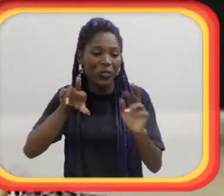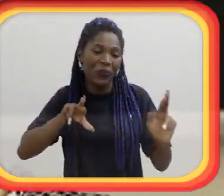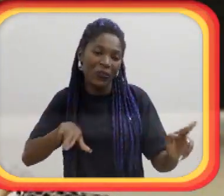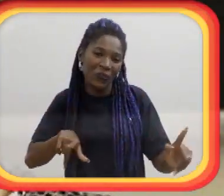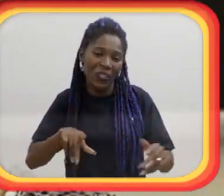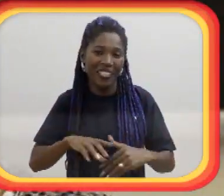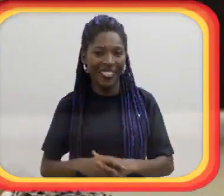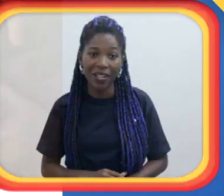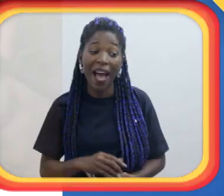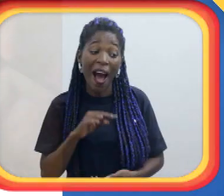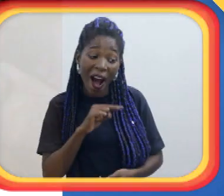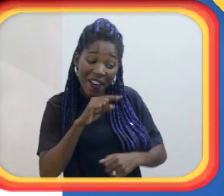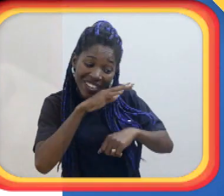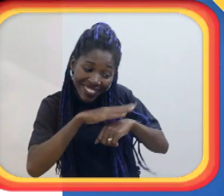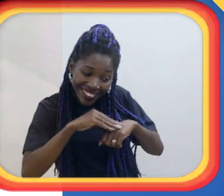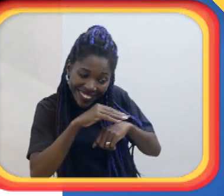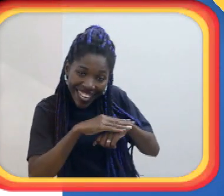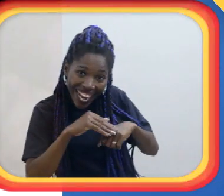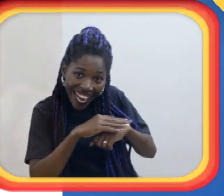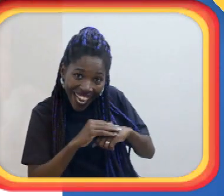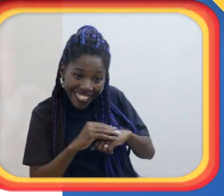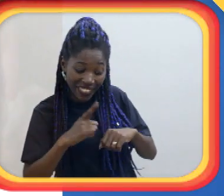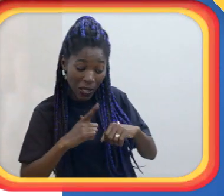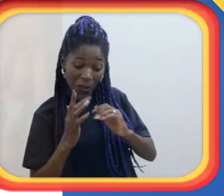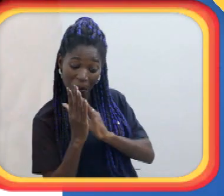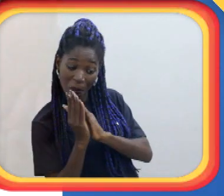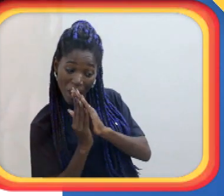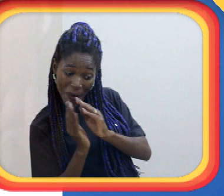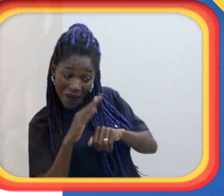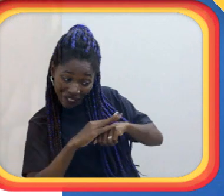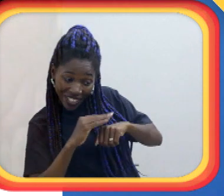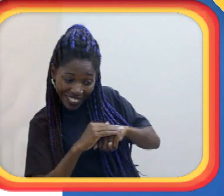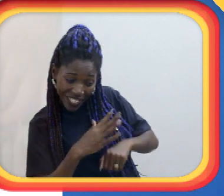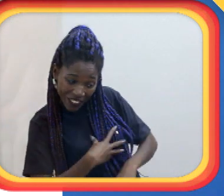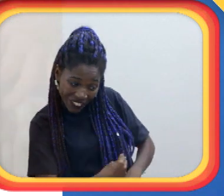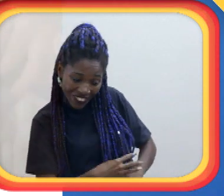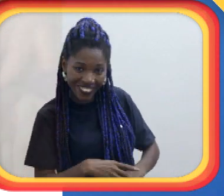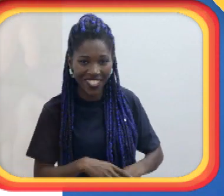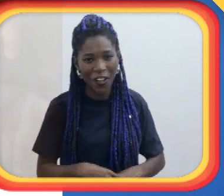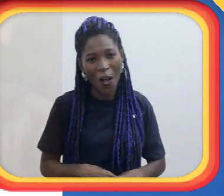de uma outra perspectiva. Faz carinho de uma mãozinha na outra, filha.